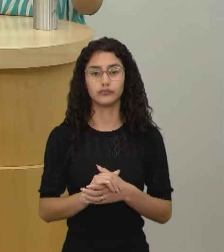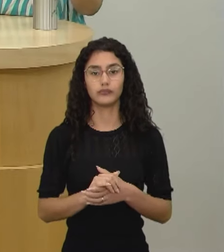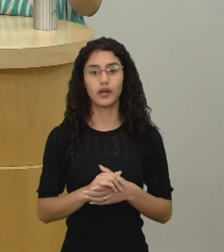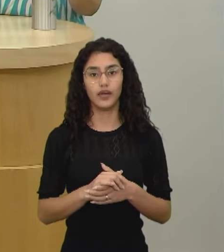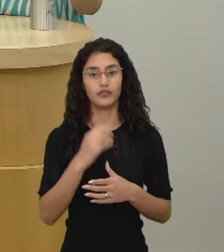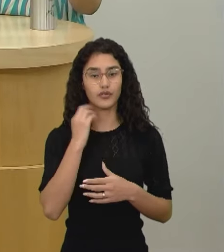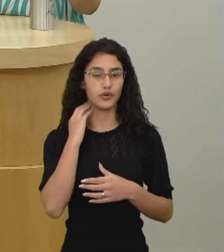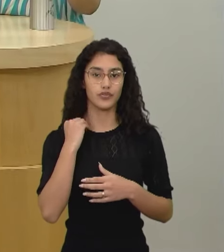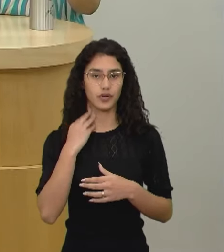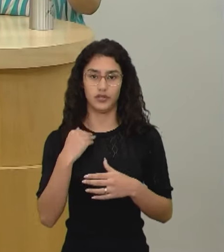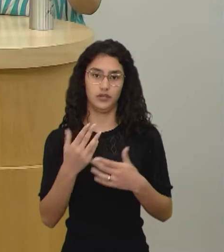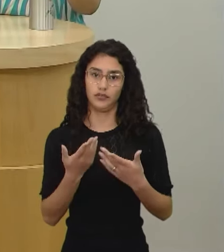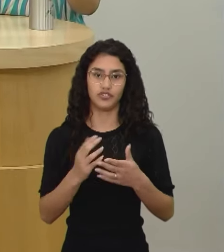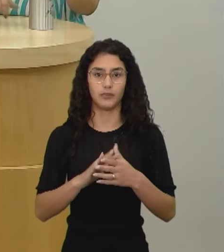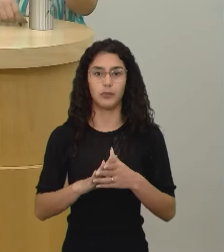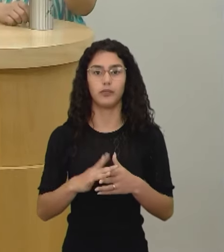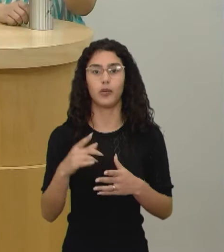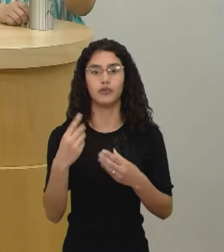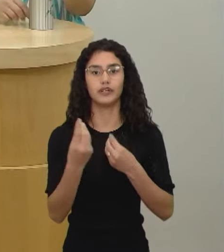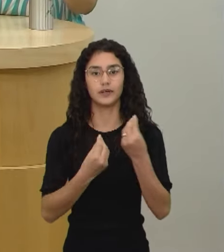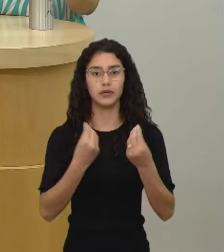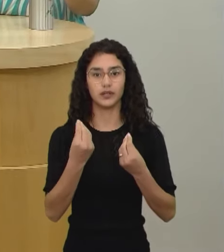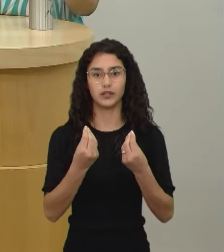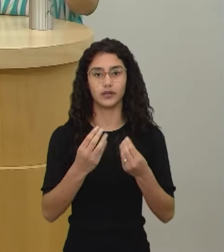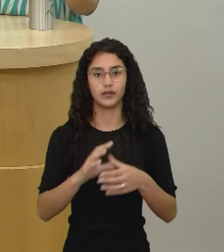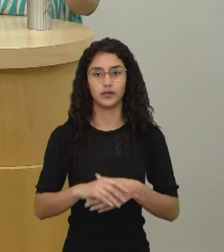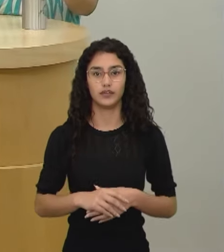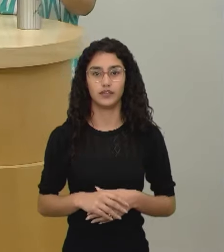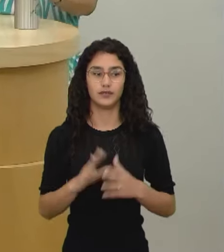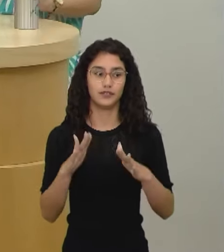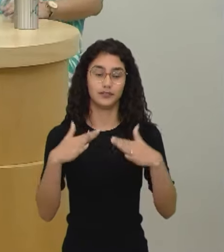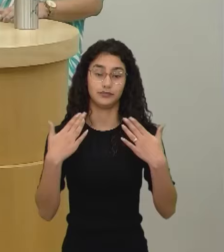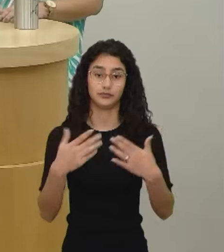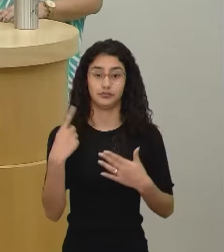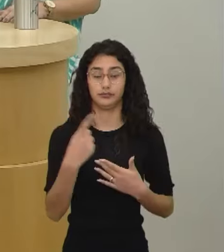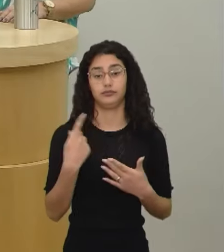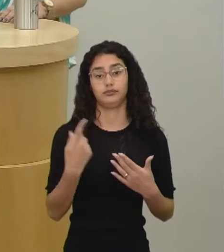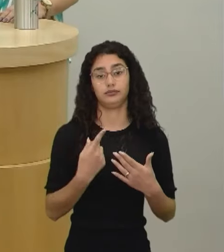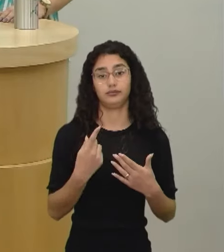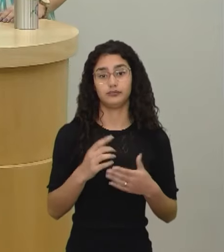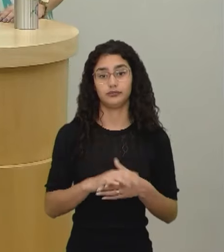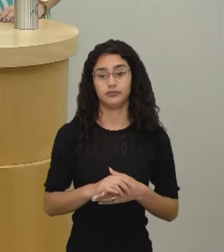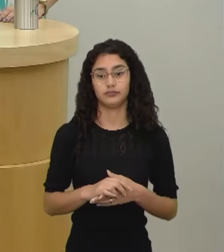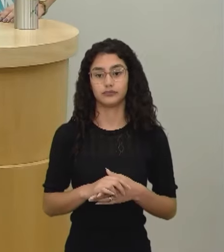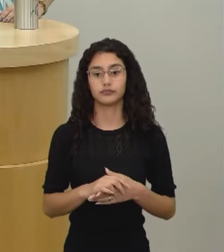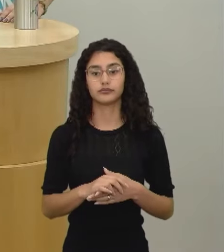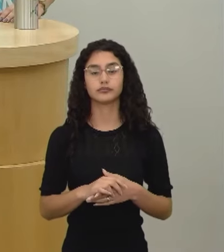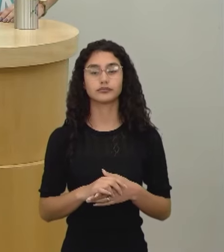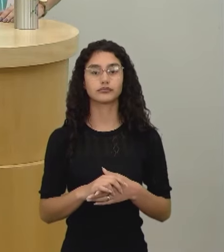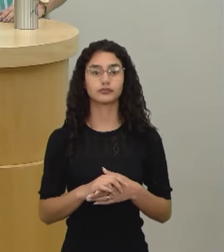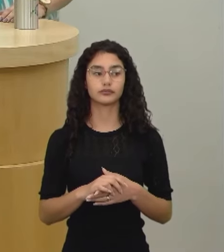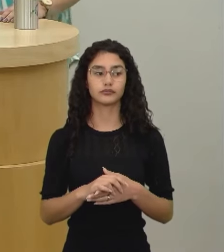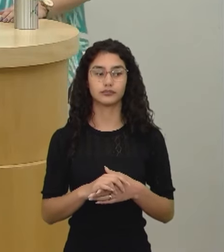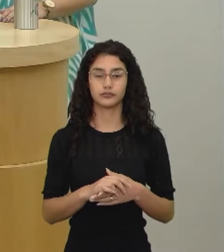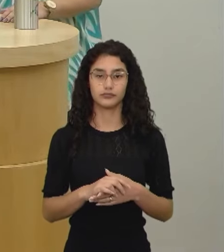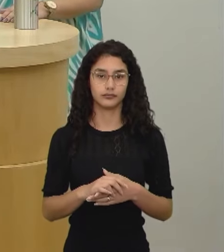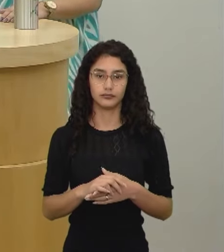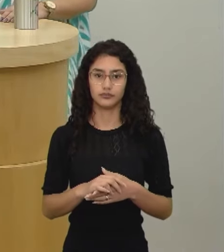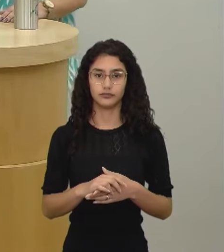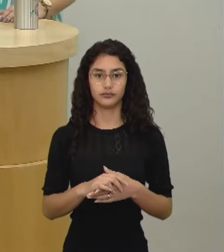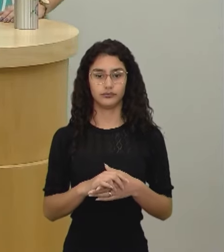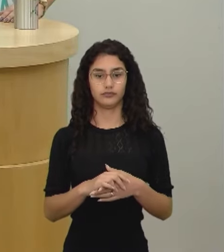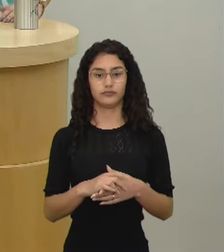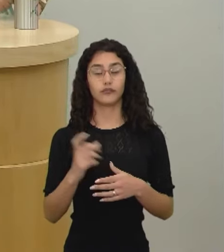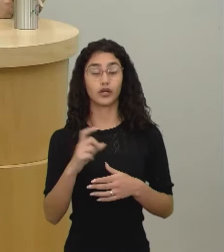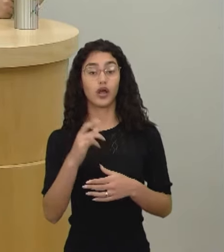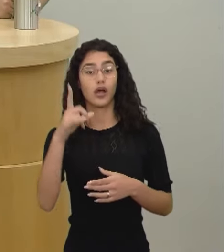Fabi, ó, para tudo, temos celebridade assistindo nossa aula. Professor Luiz Fernando, ícone do TikTok, do